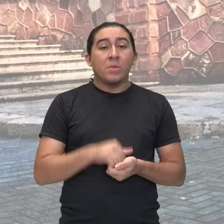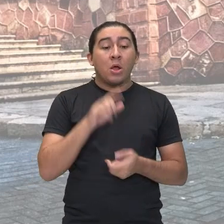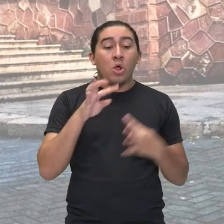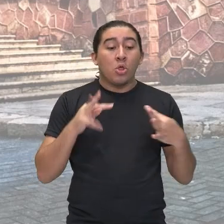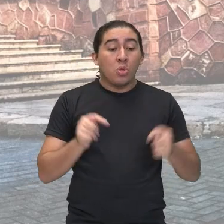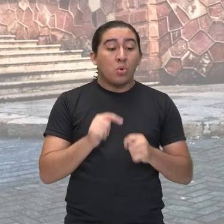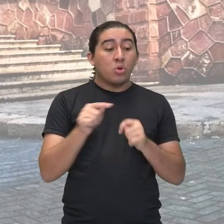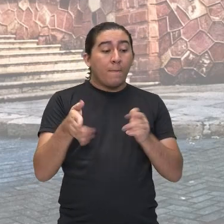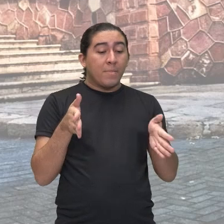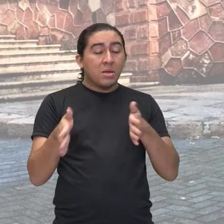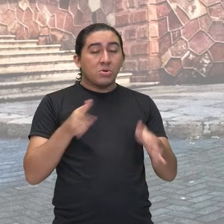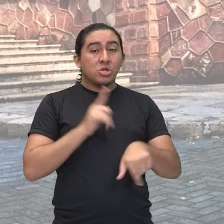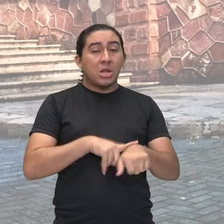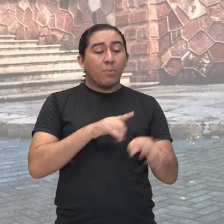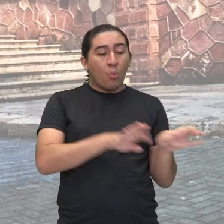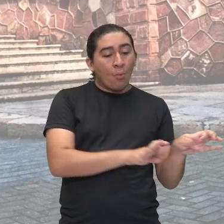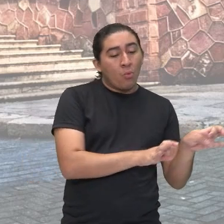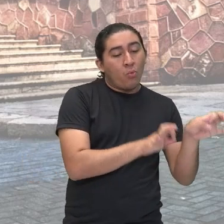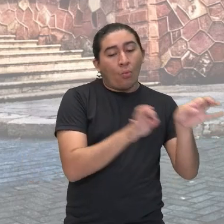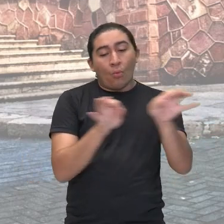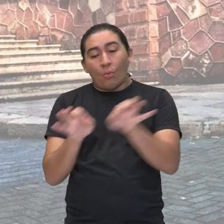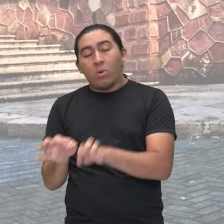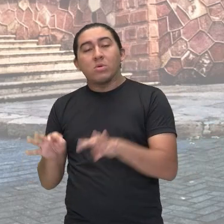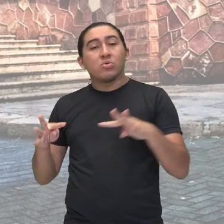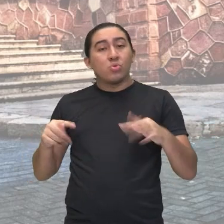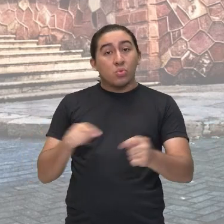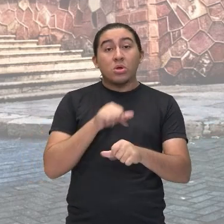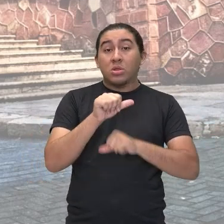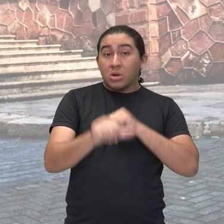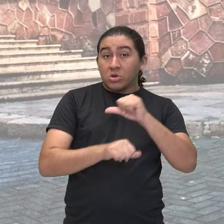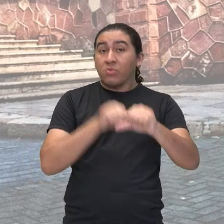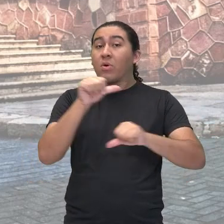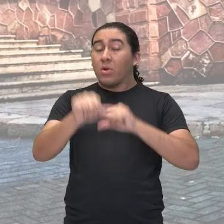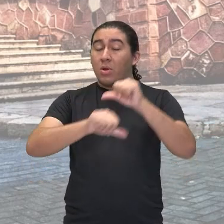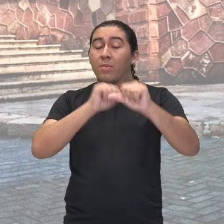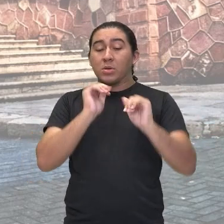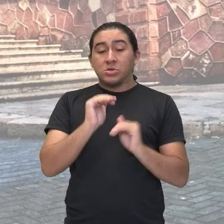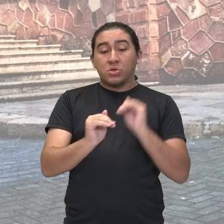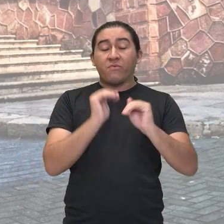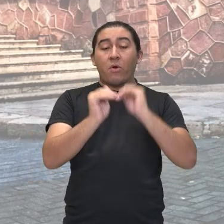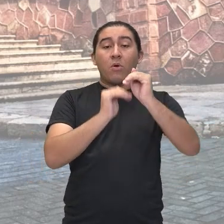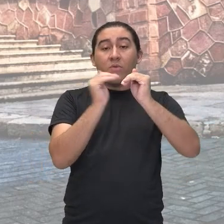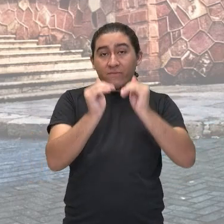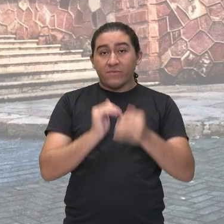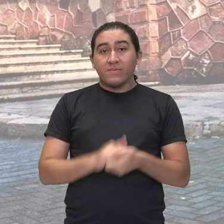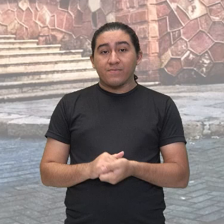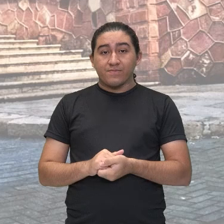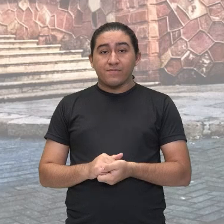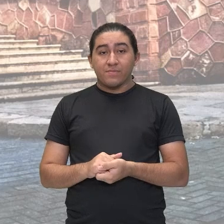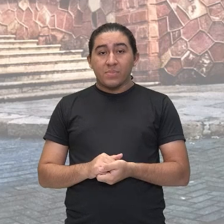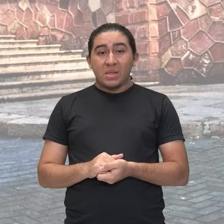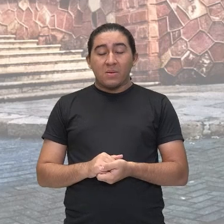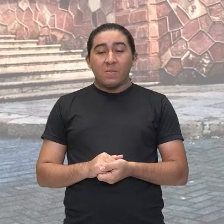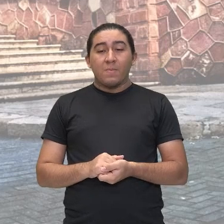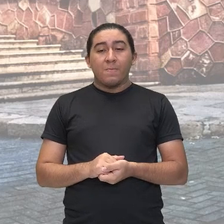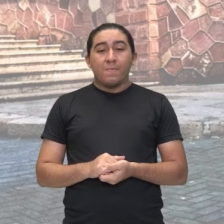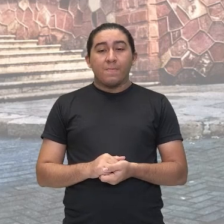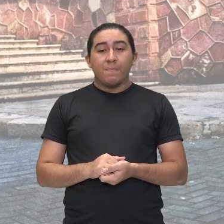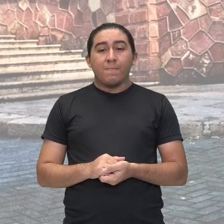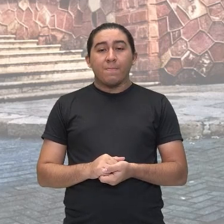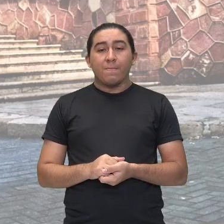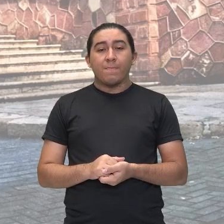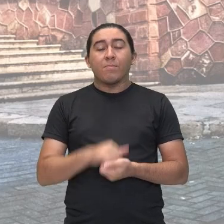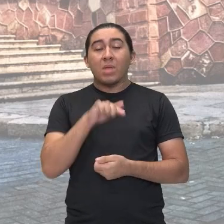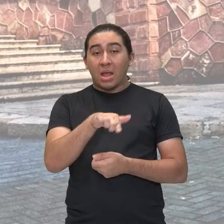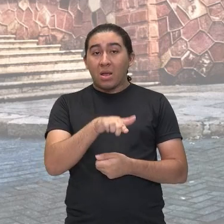vai ficando em construção. E essa construção, ela é exatamente algo